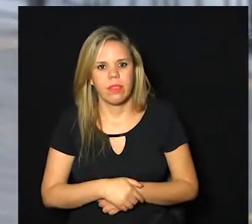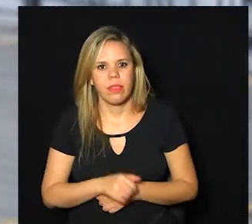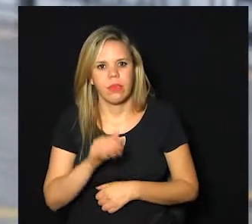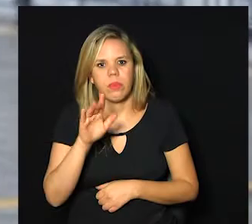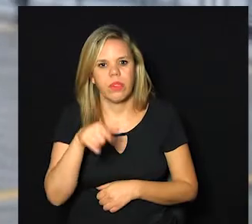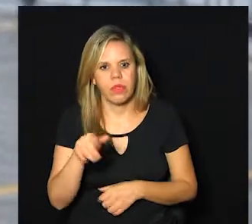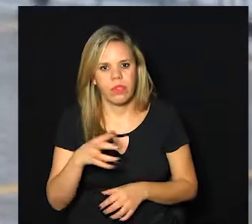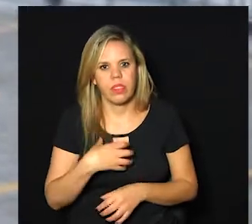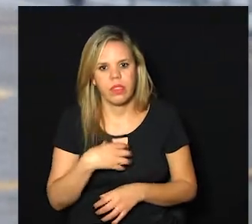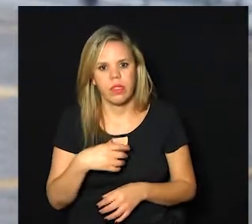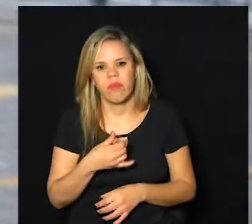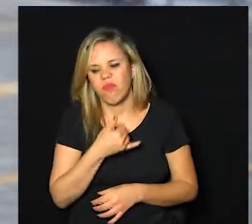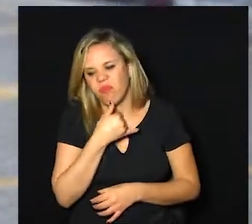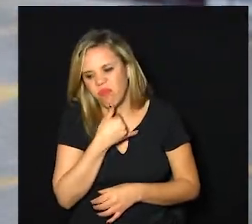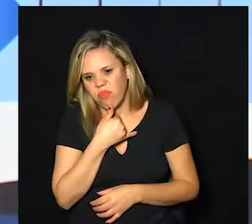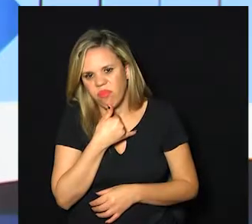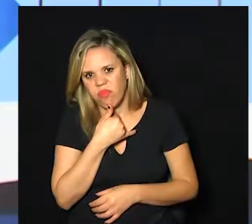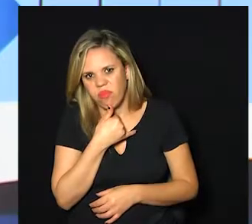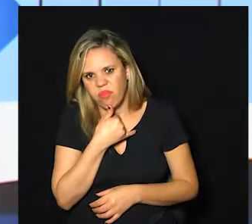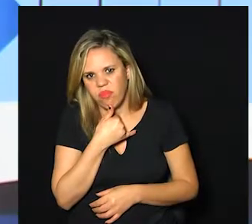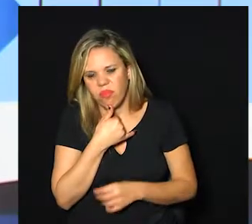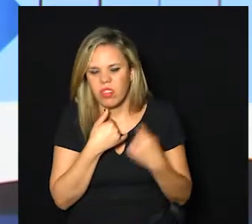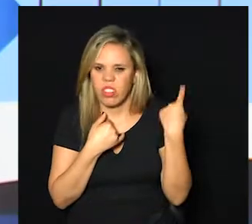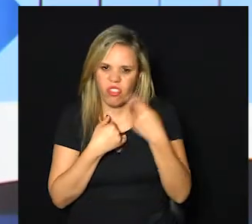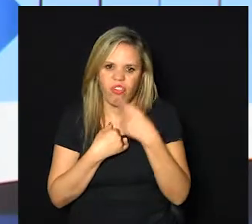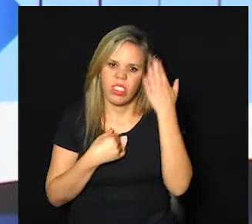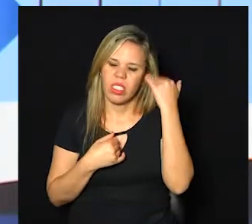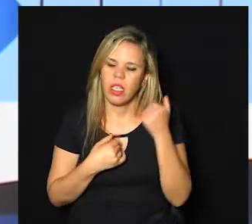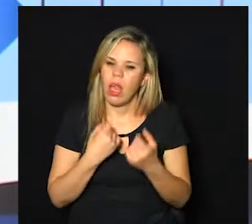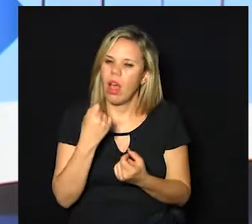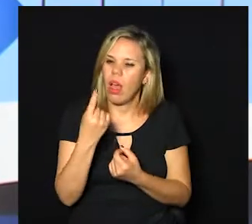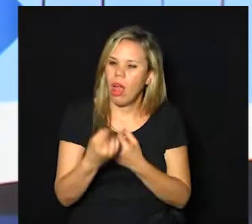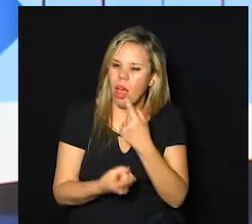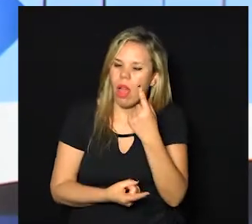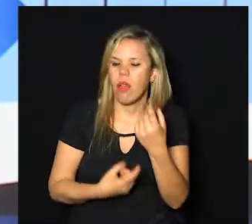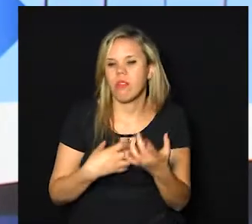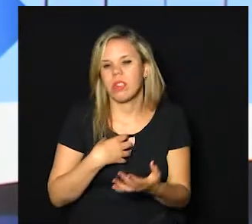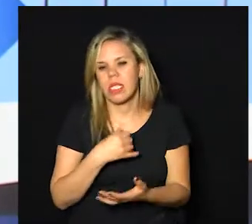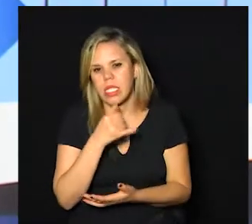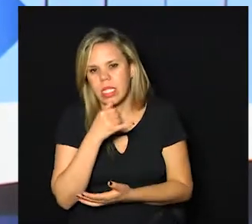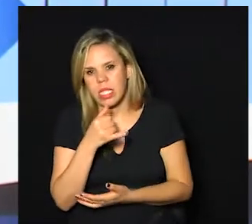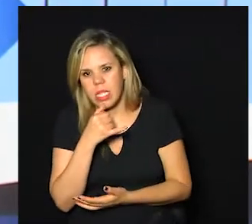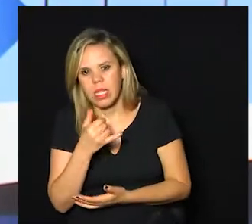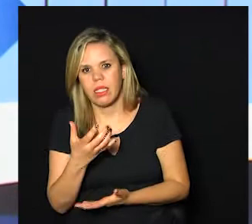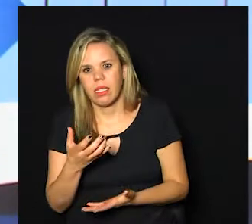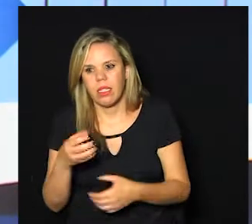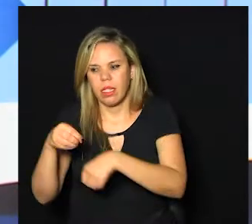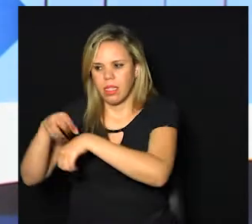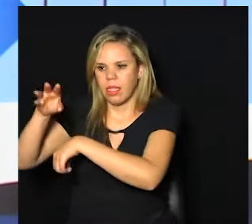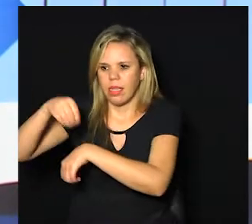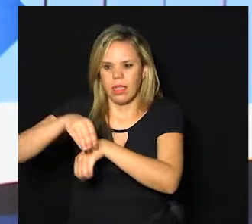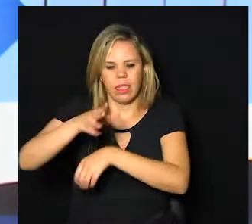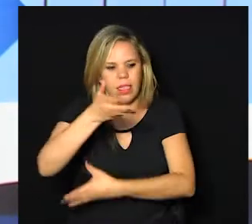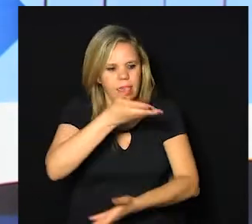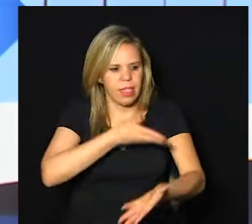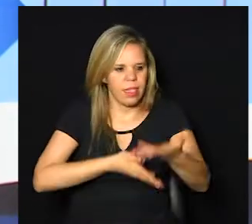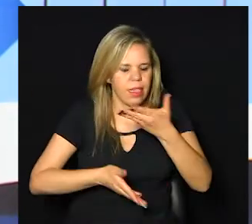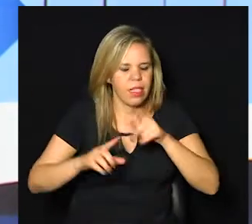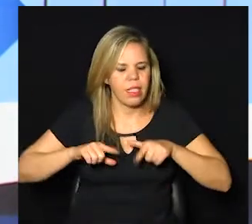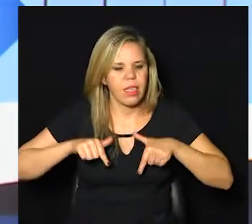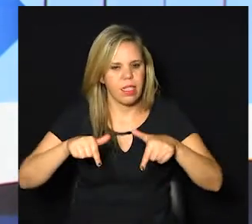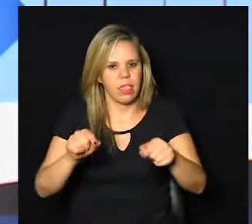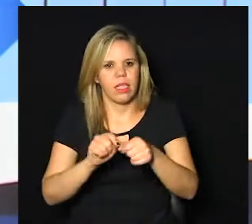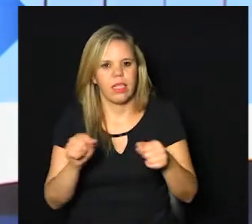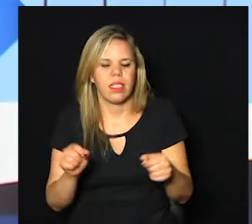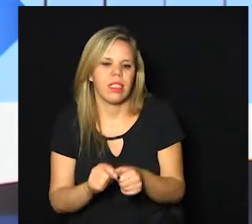mais você vai se sentir infeliz. A gente sabe, né, Estela, que alguns sentimentos, por exemplo, são contagiantes. Algumas atitudes que a